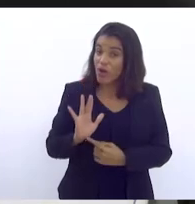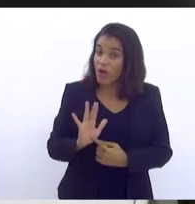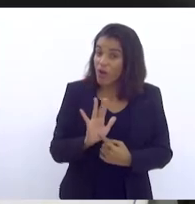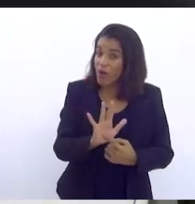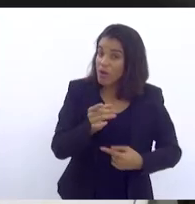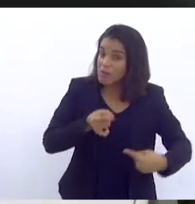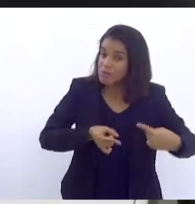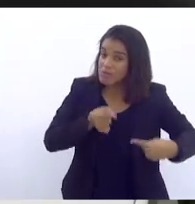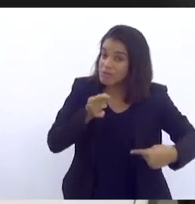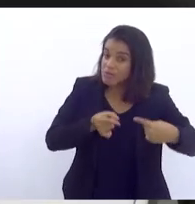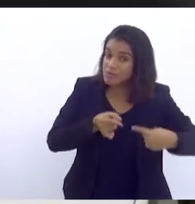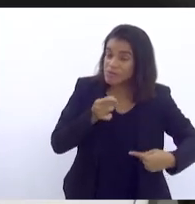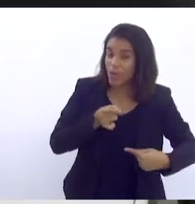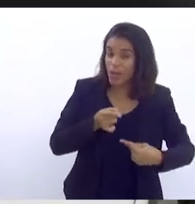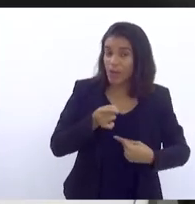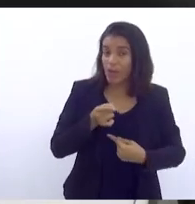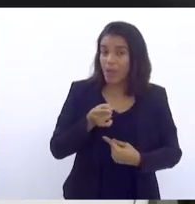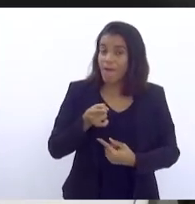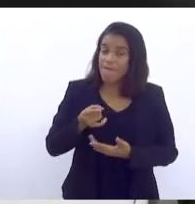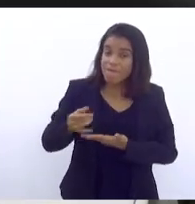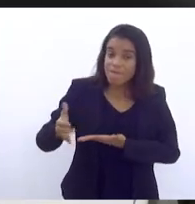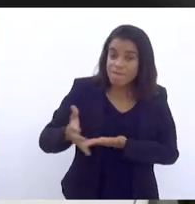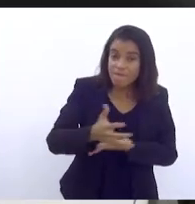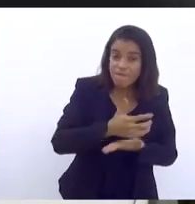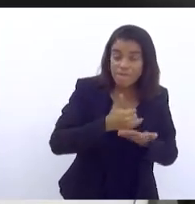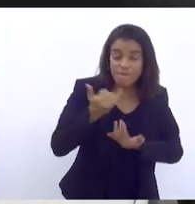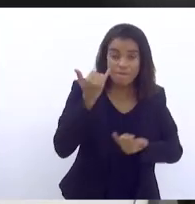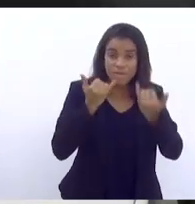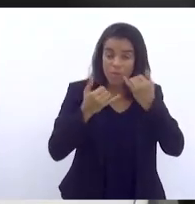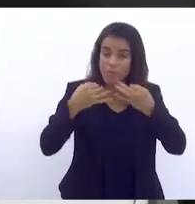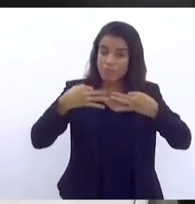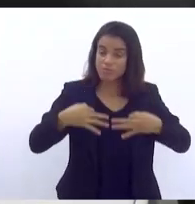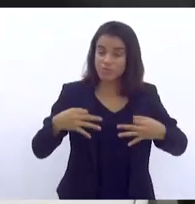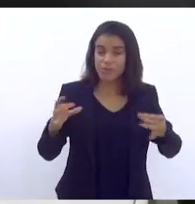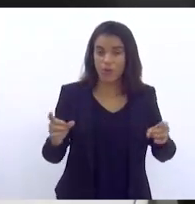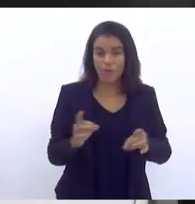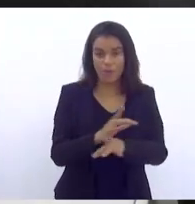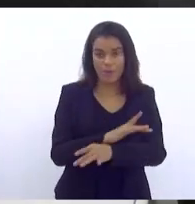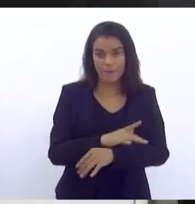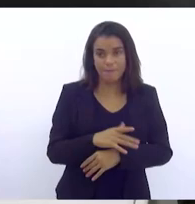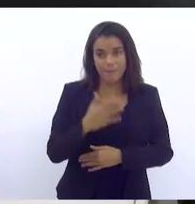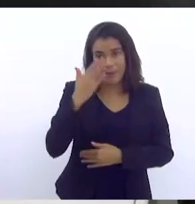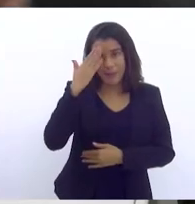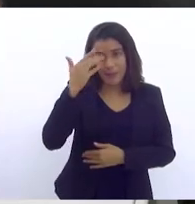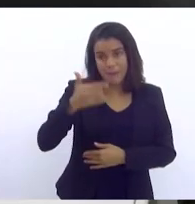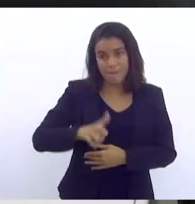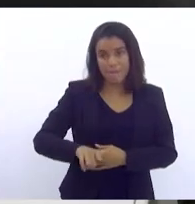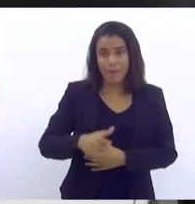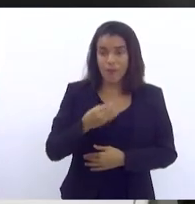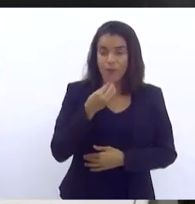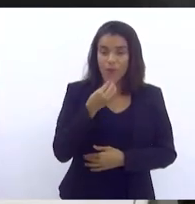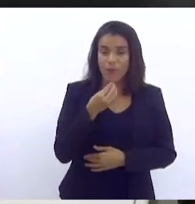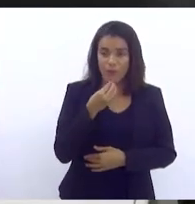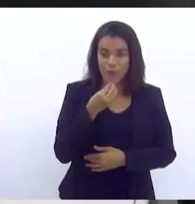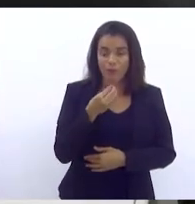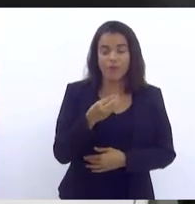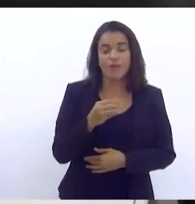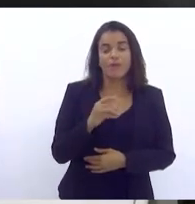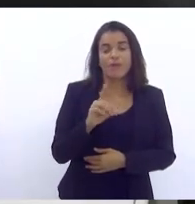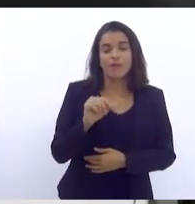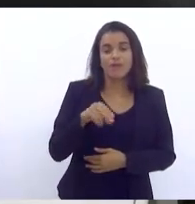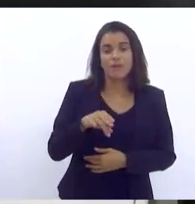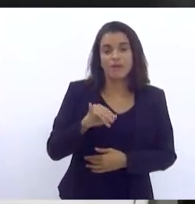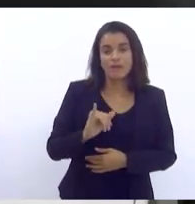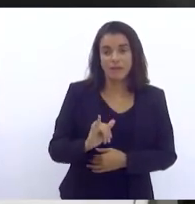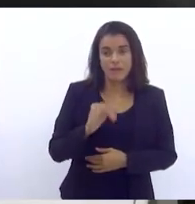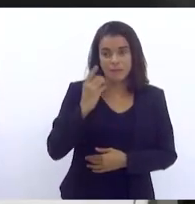debate pros dados técnicos completos tá e agradecer mais uma vez a Dani Monteiro e a alerge dizer que